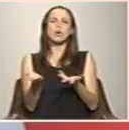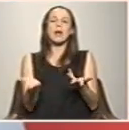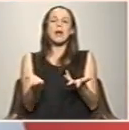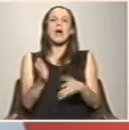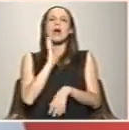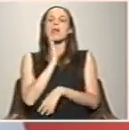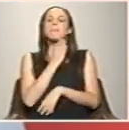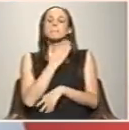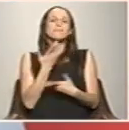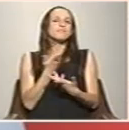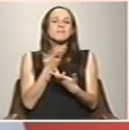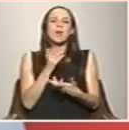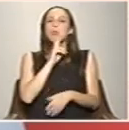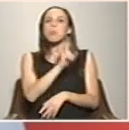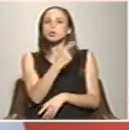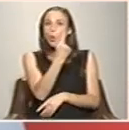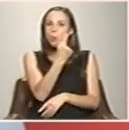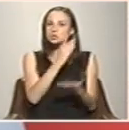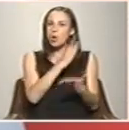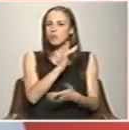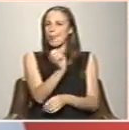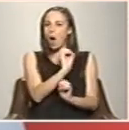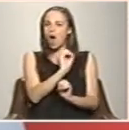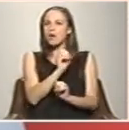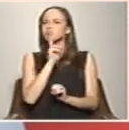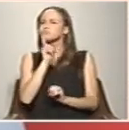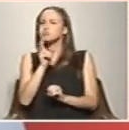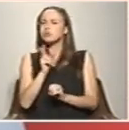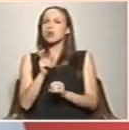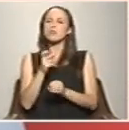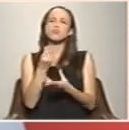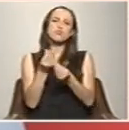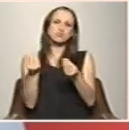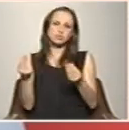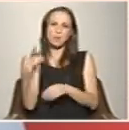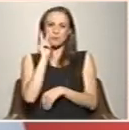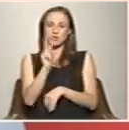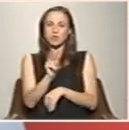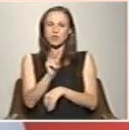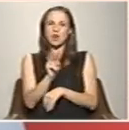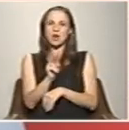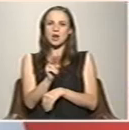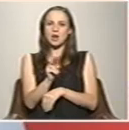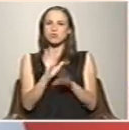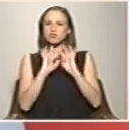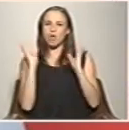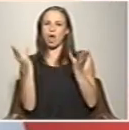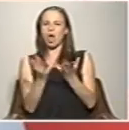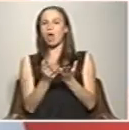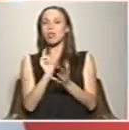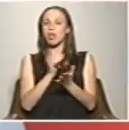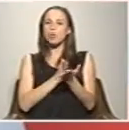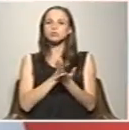não é uma solução, mas soluções. Temos que olhar para o processo de uma maneira continuada